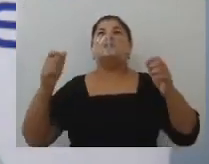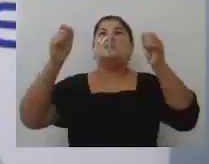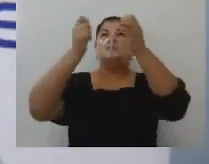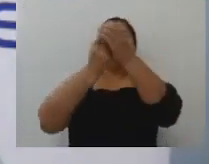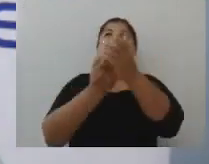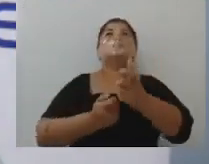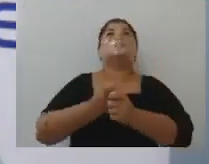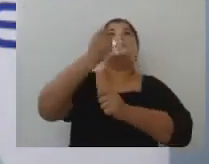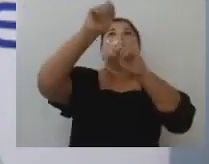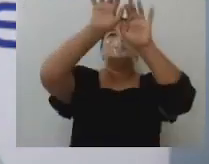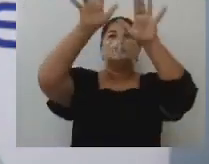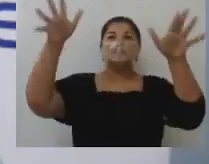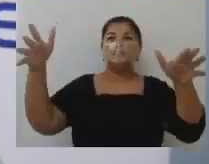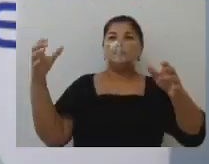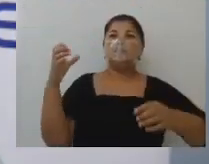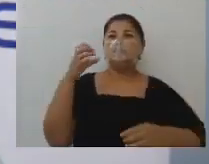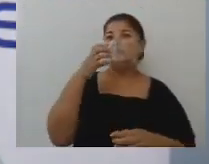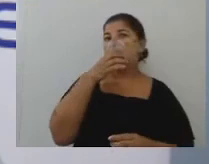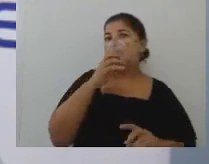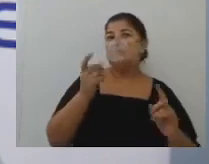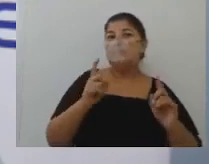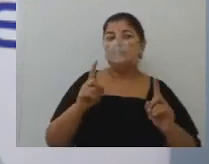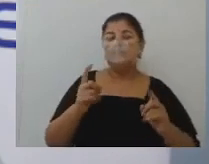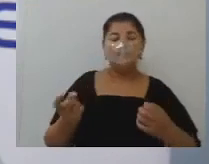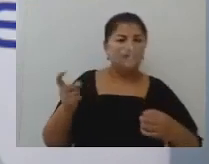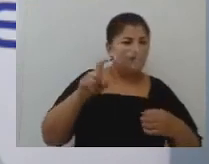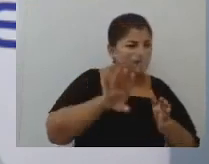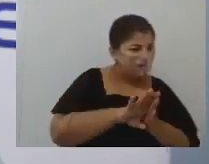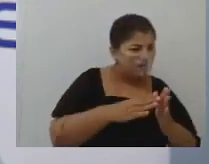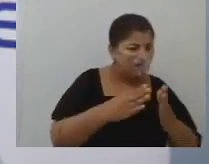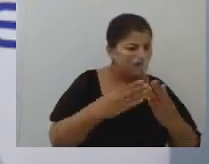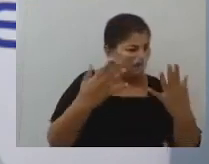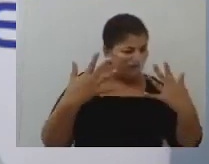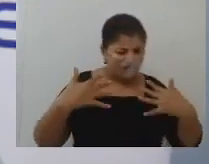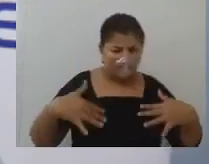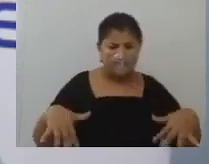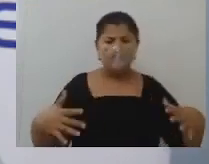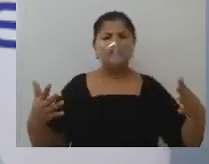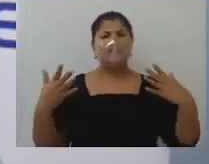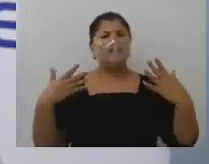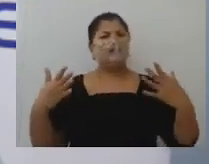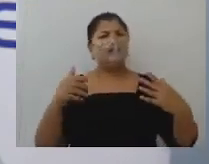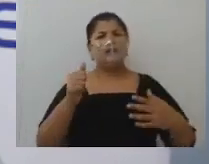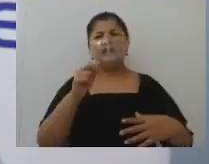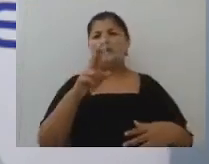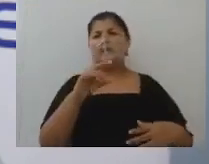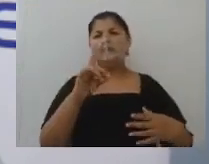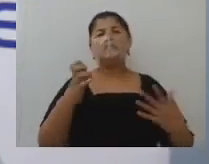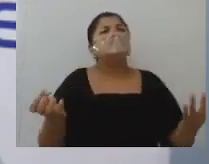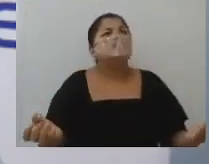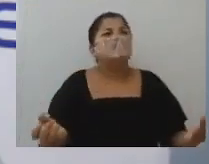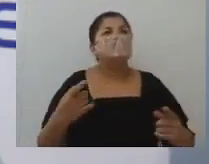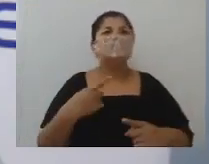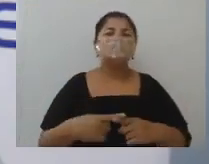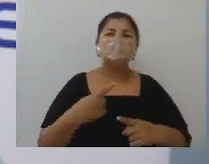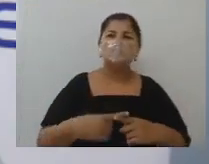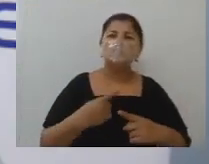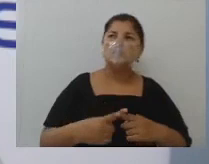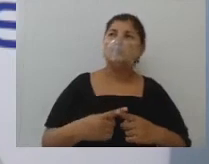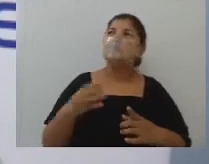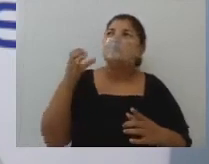da sombrinha, não vou queimar. E aí, às vezes, volta queimado e ardendo e diz, poxa, será que mormaço